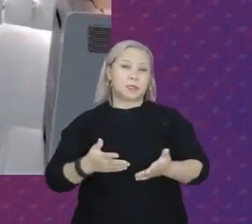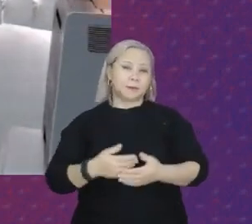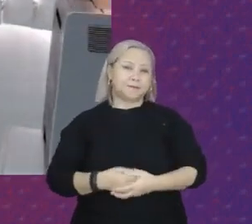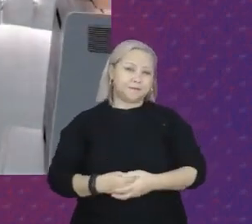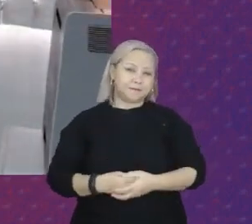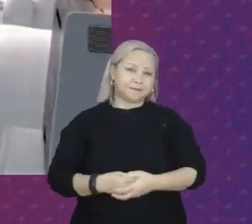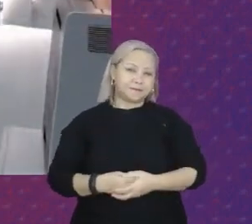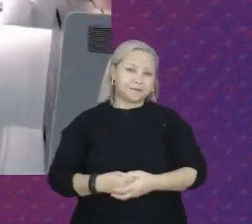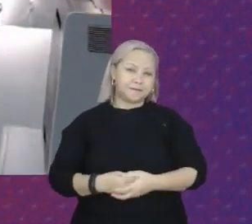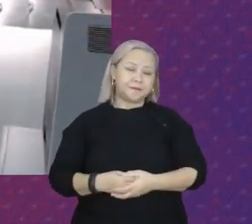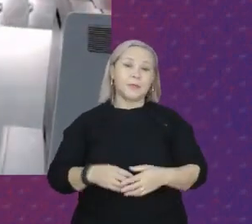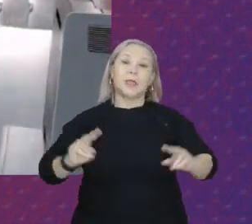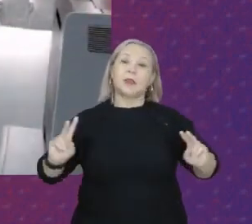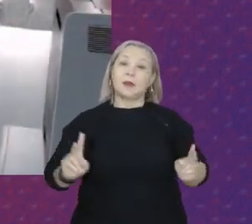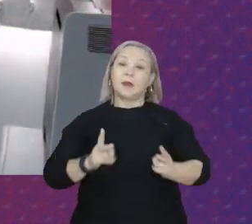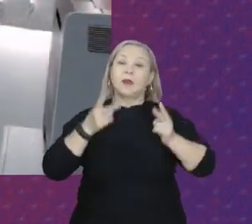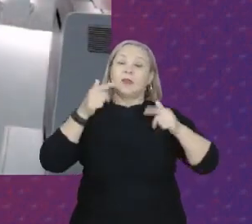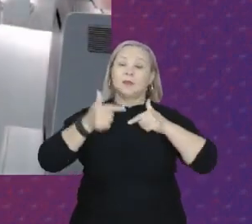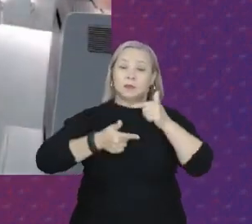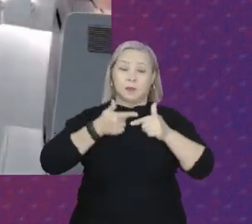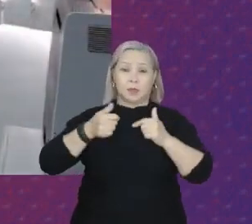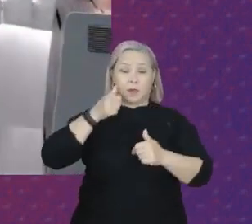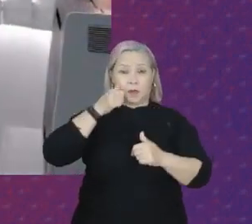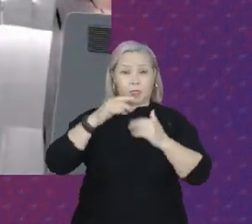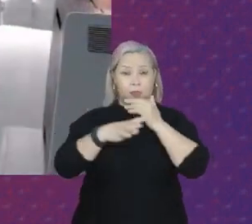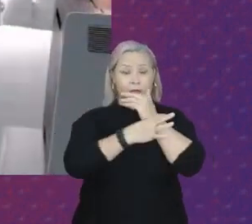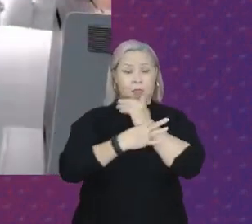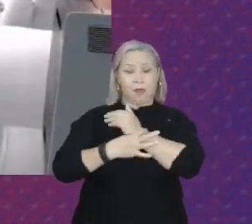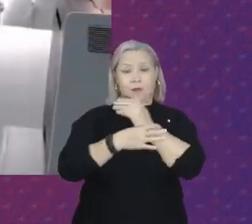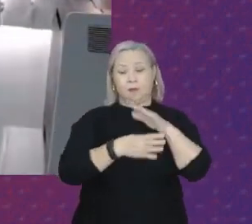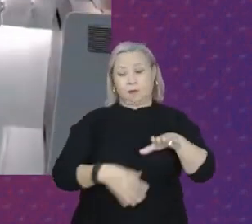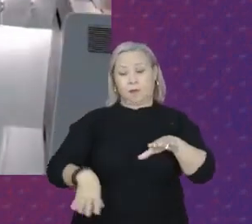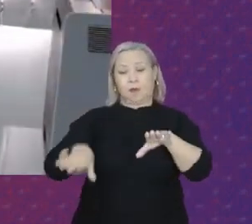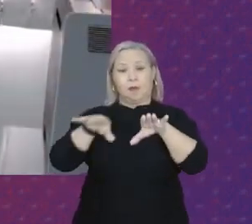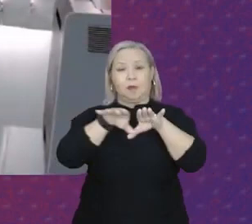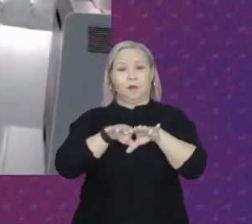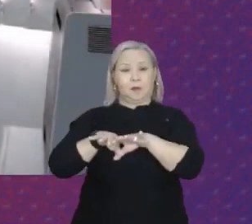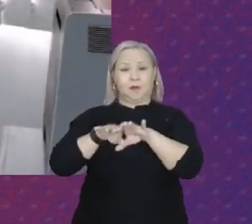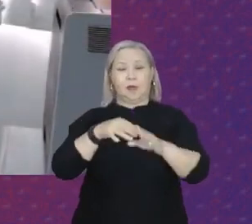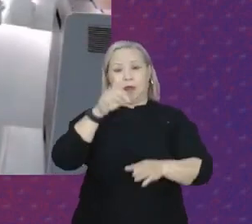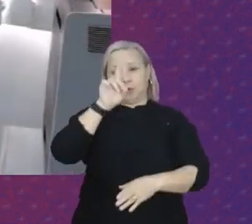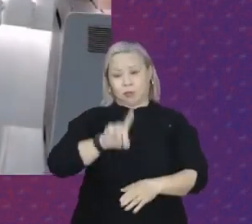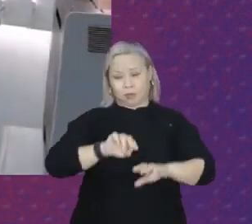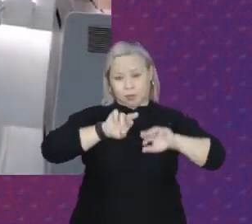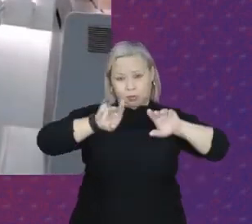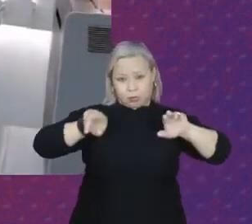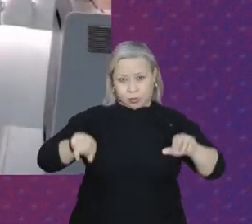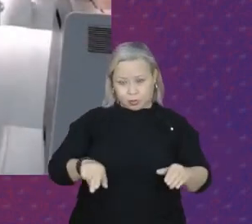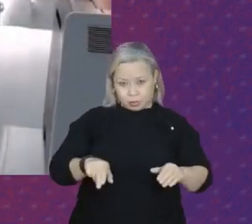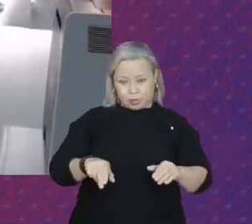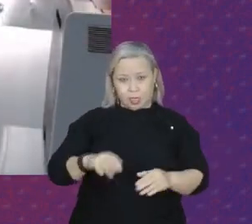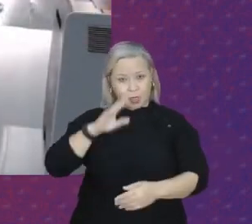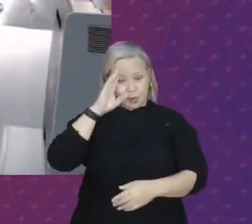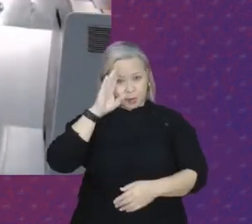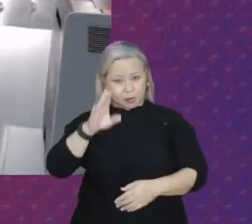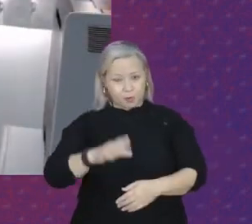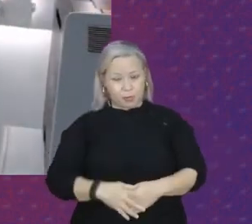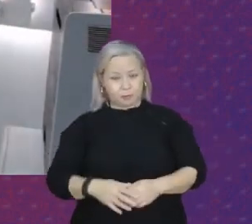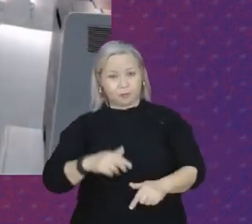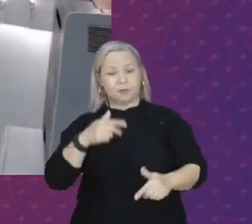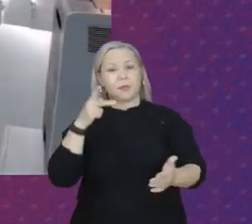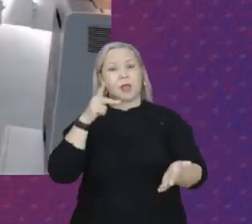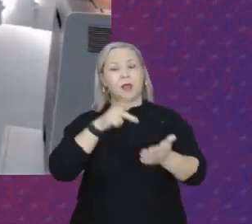o trabalho da mulher e que garantam a equidade de direitos, sobretudo no mundo do